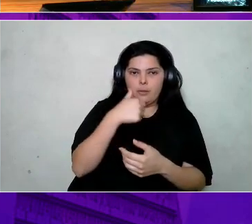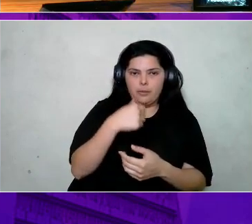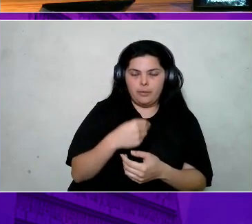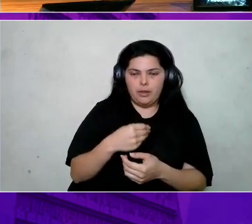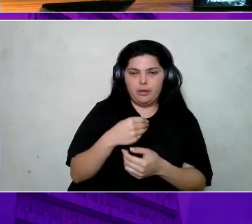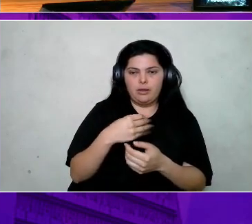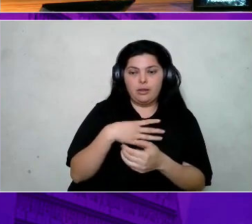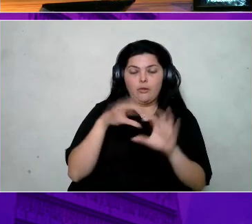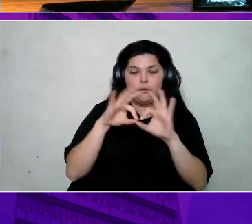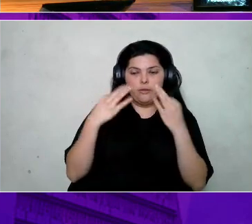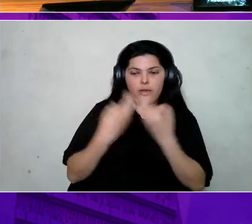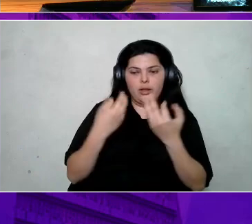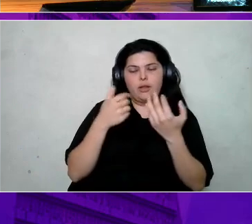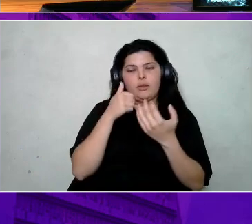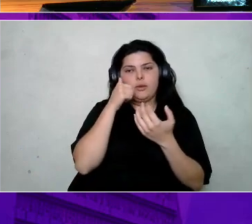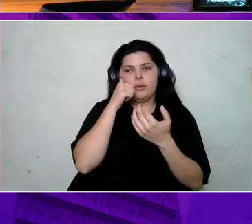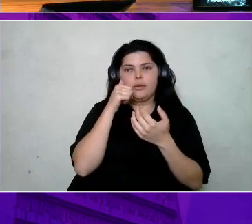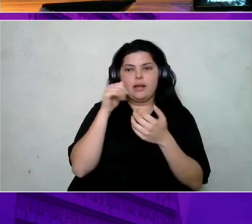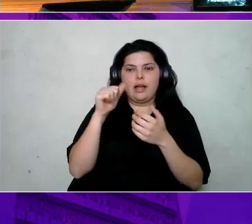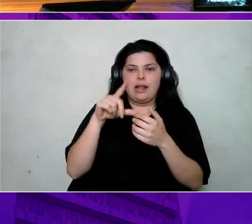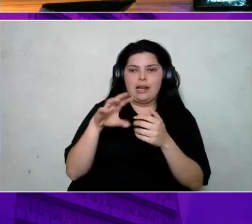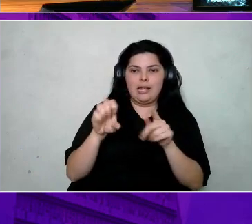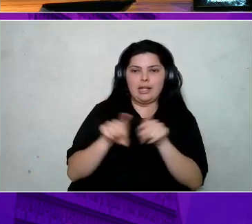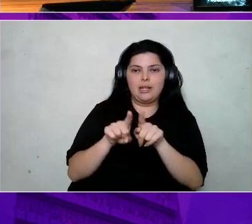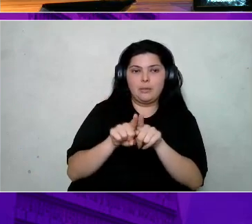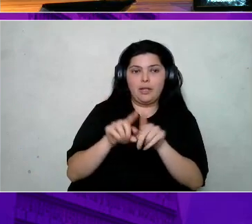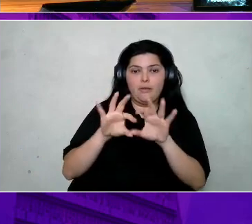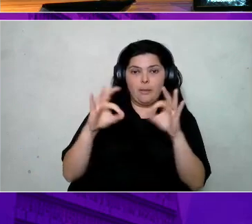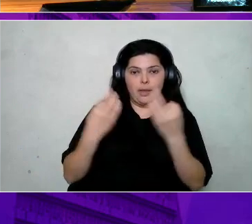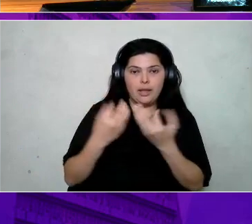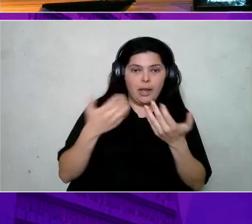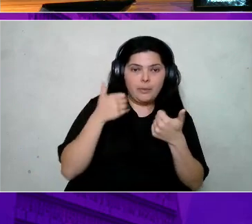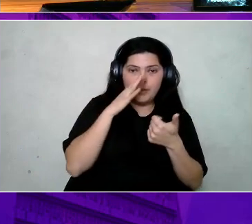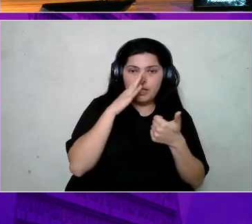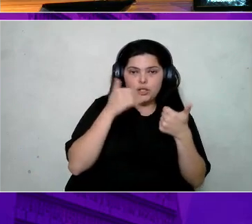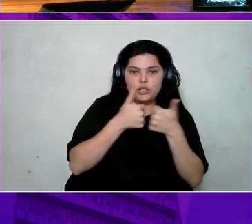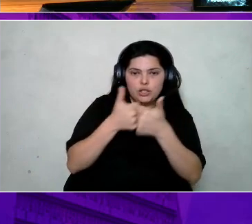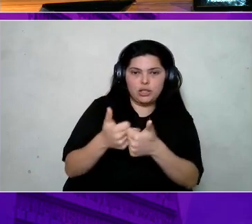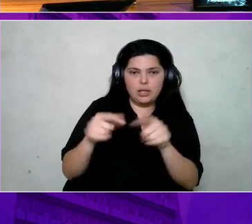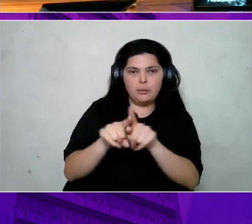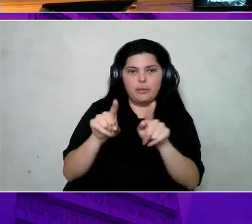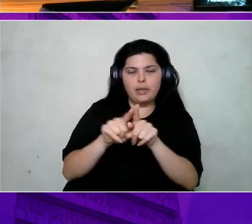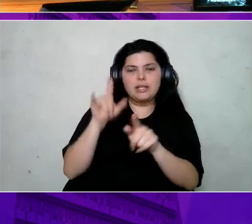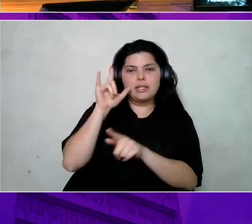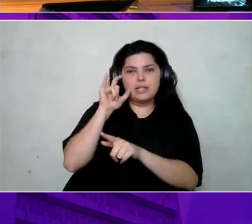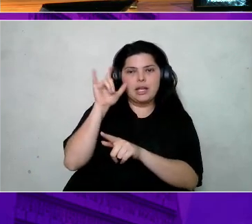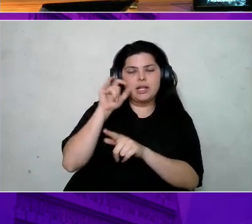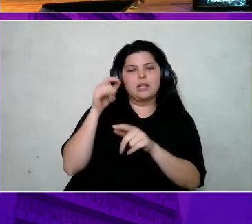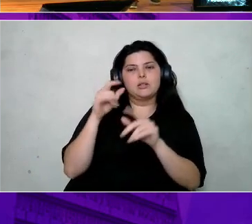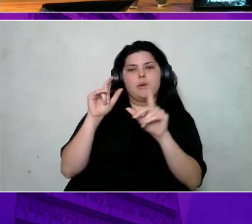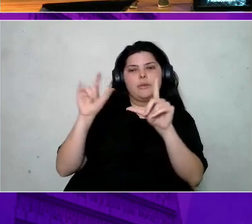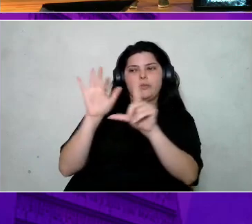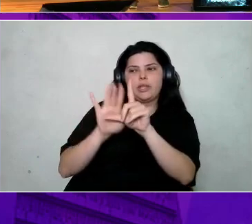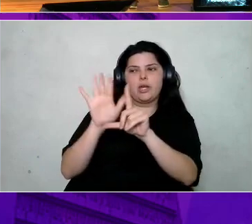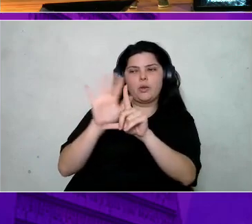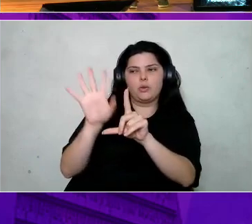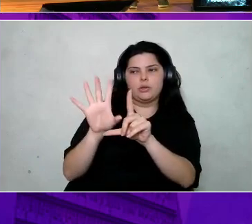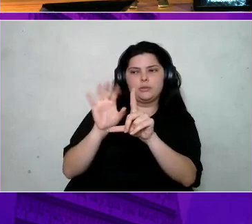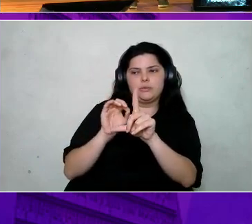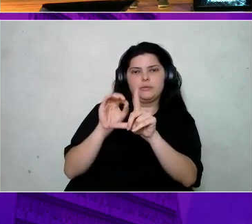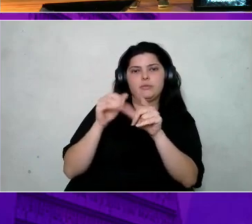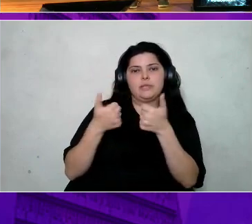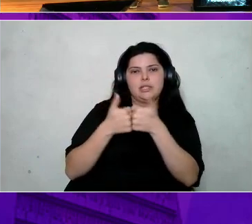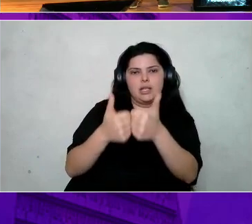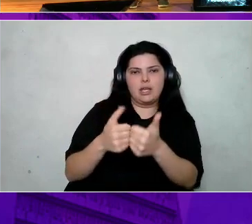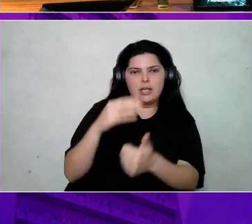de remar de canoa havaiana. Então, se você, né, quiser me acompanhar, você pode também me acompanhar lá no Instagram, é só mirar aqui, tá? Você vai ou segue lá Caco XP,